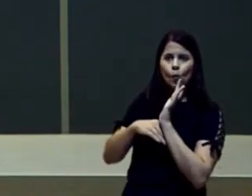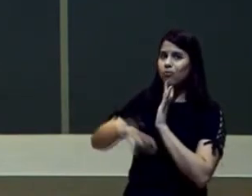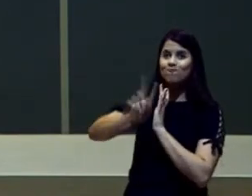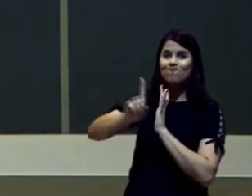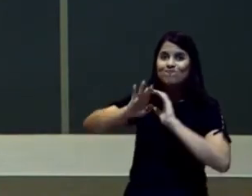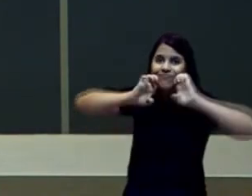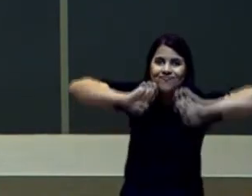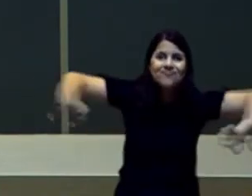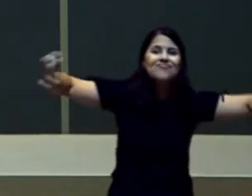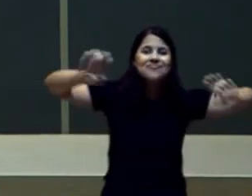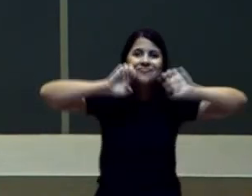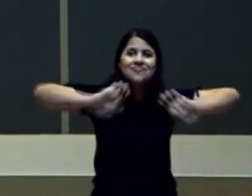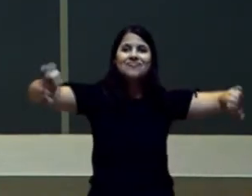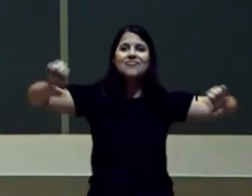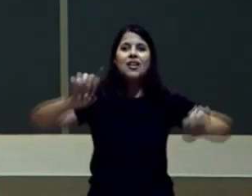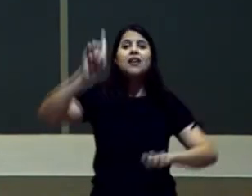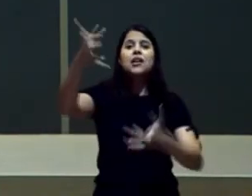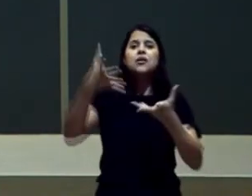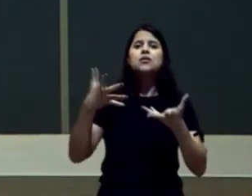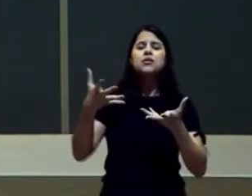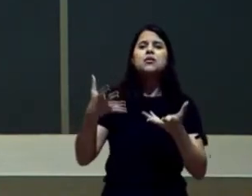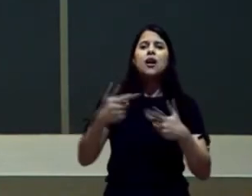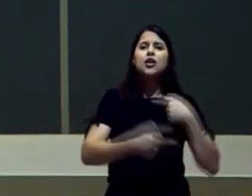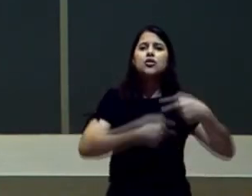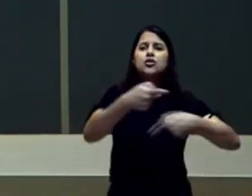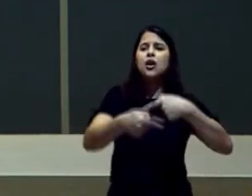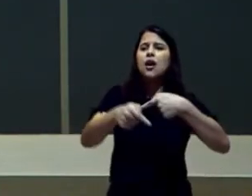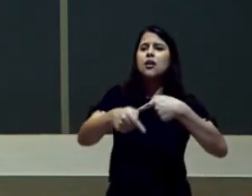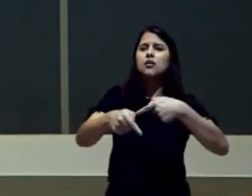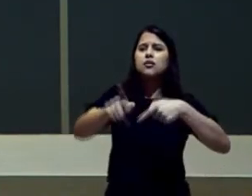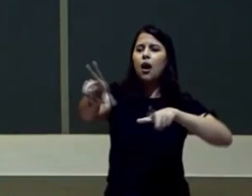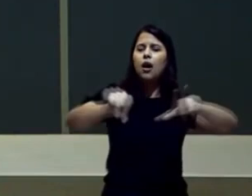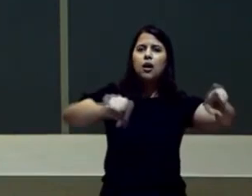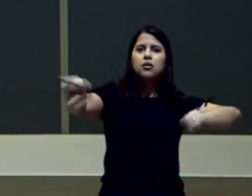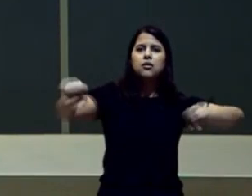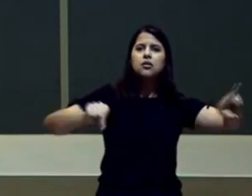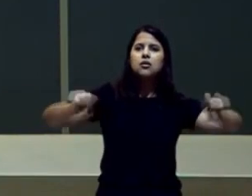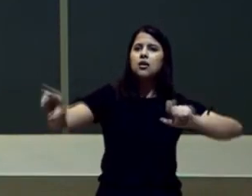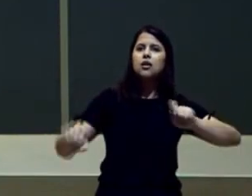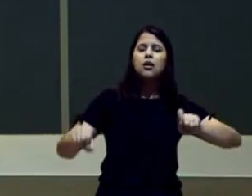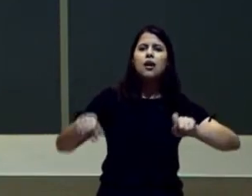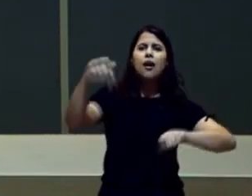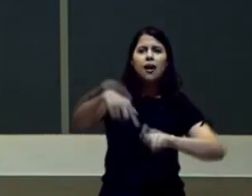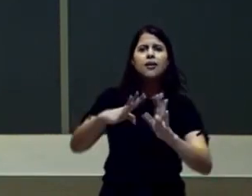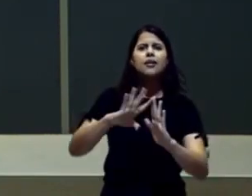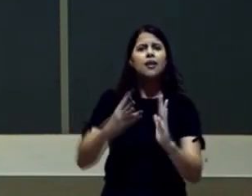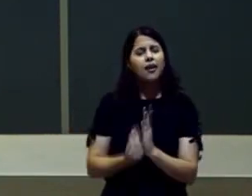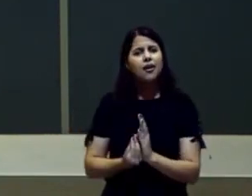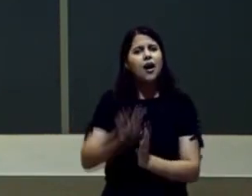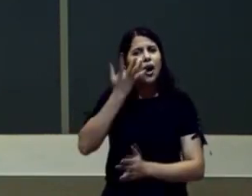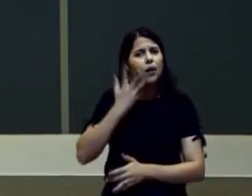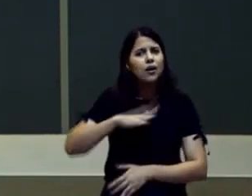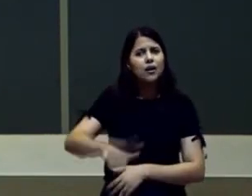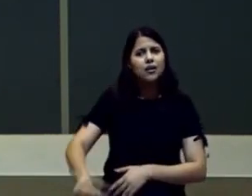Deus quer levantar uma geração de vocacionados para o campo, e essa geração está aqui, e essa geração irá